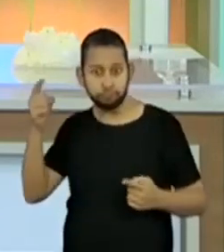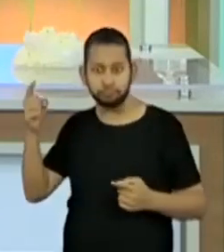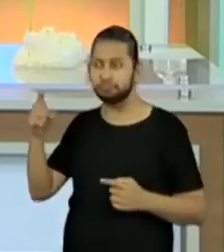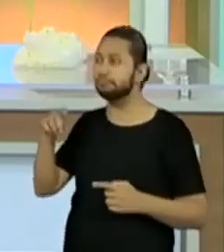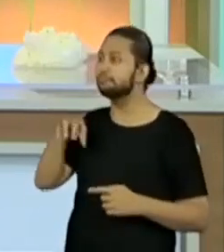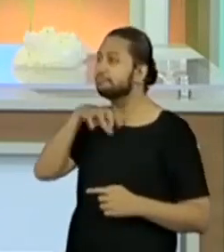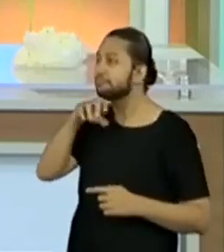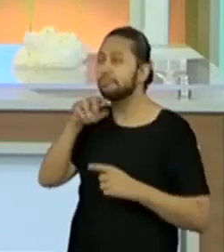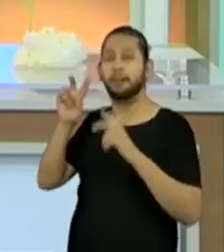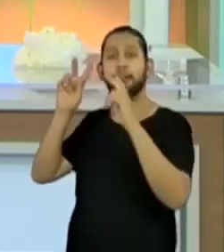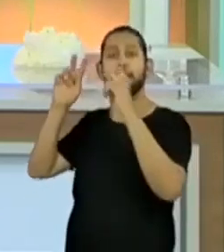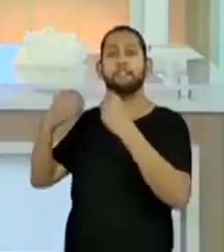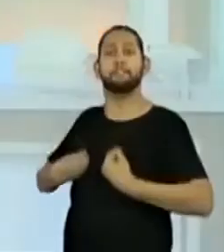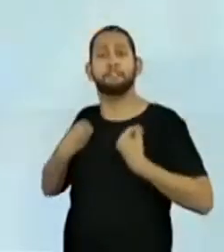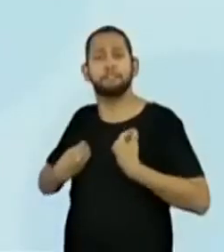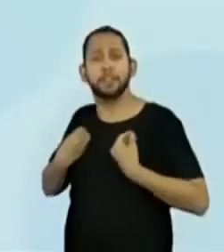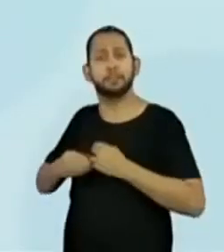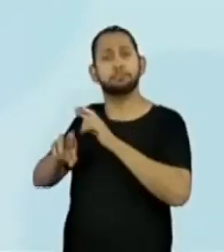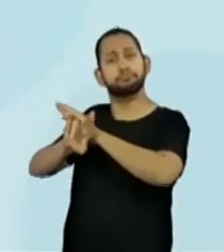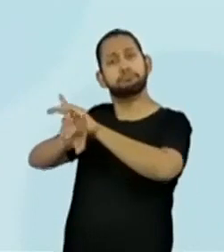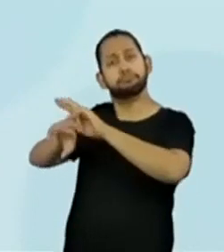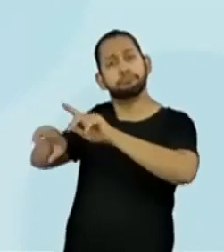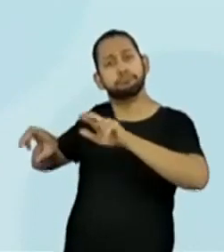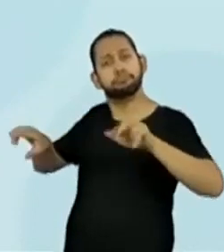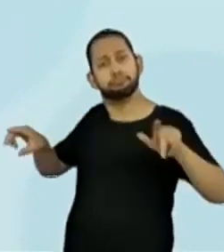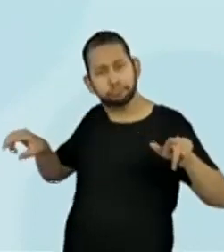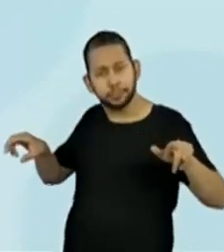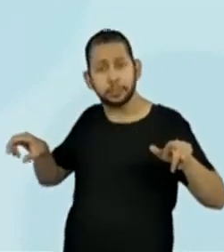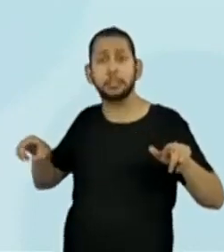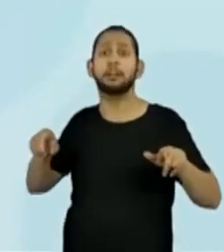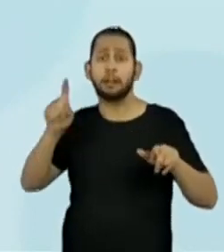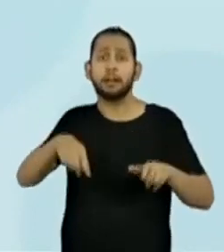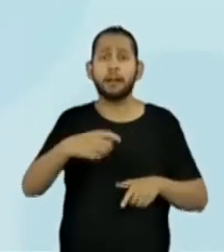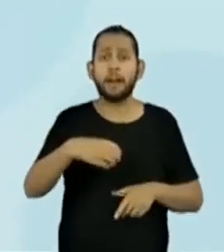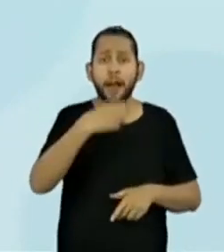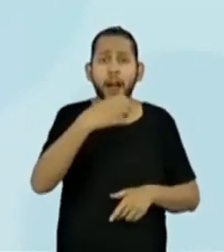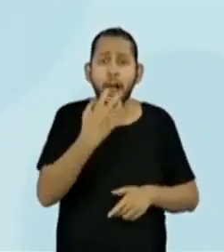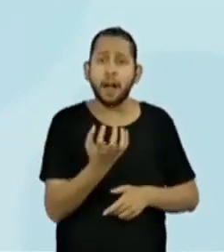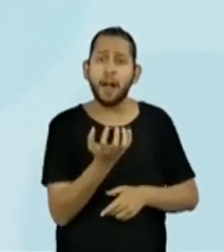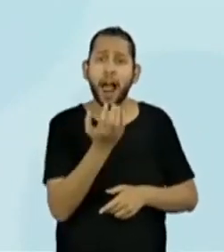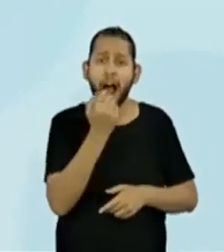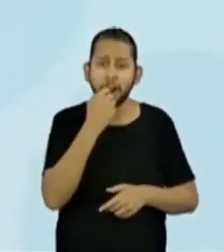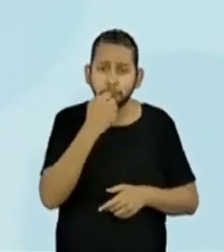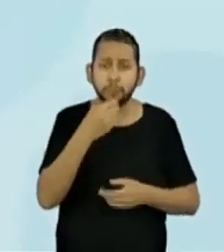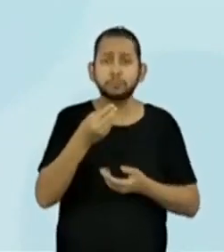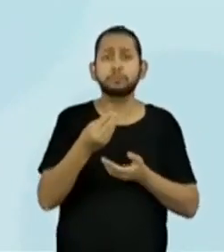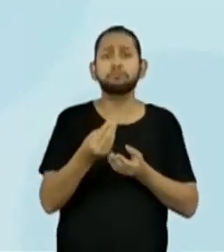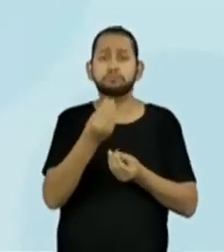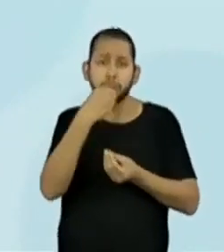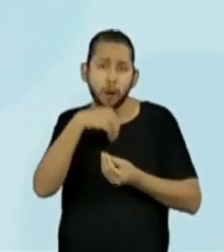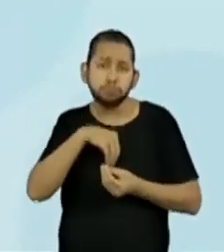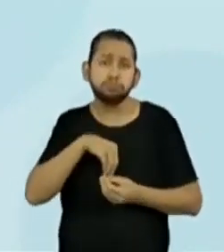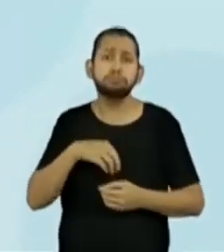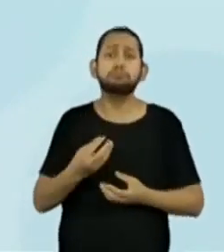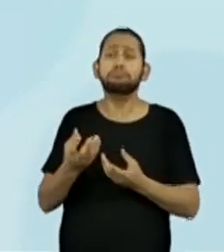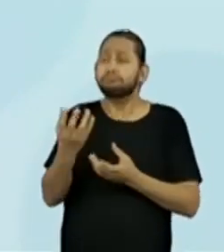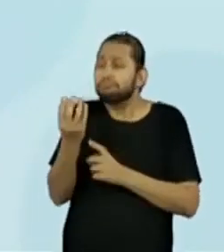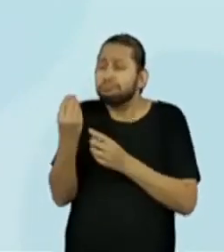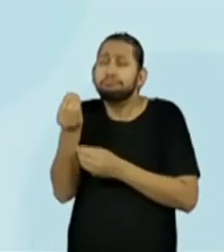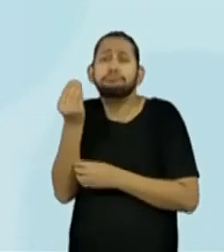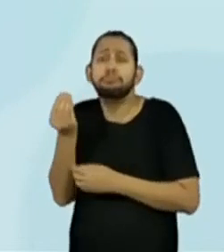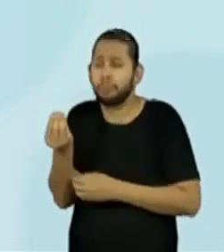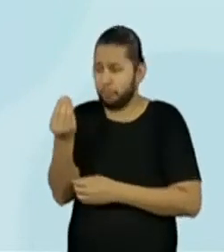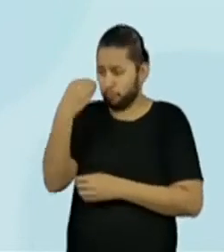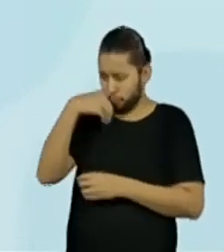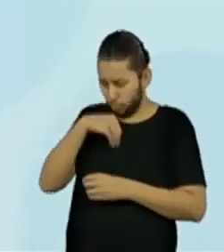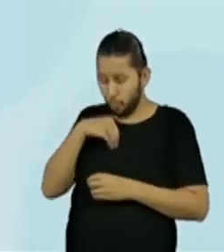a alimentação. O que os alimentos nos fornecem? Ou seja, o que os alimentos dão para o